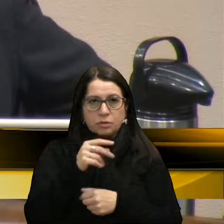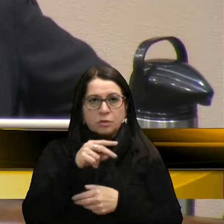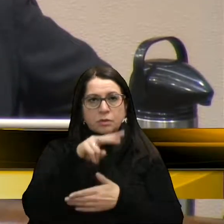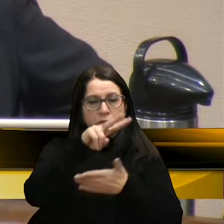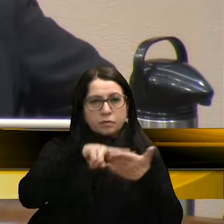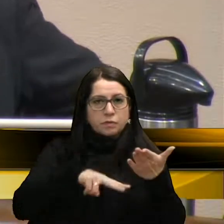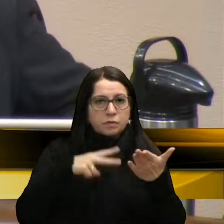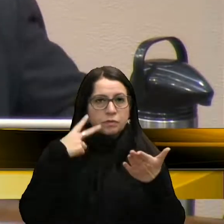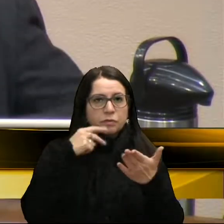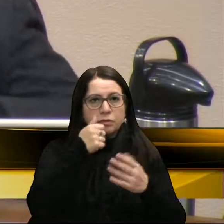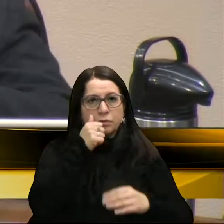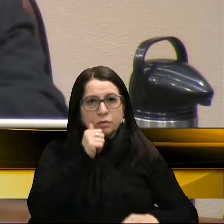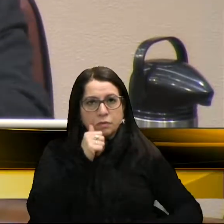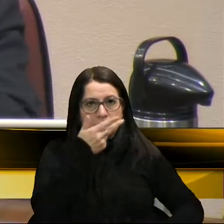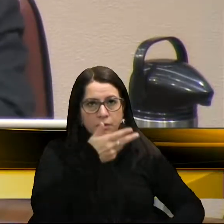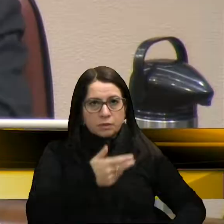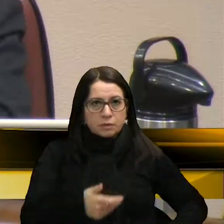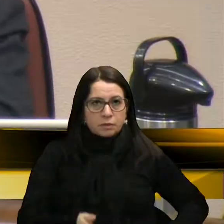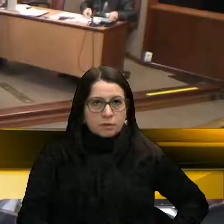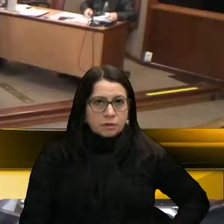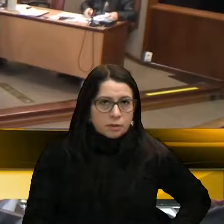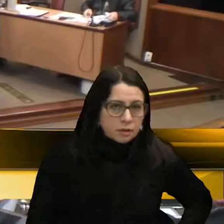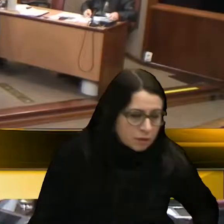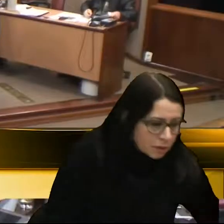Relatora, a vereadora Paula Iores, com a palavra.